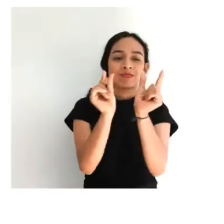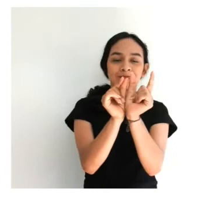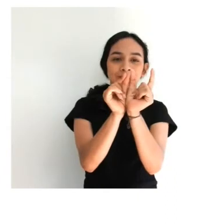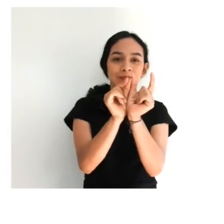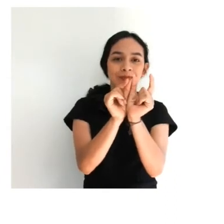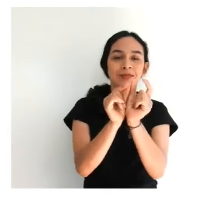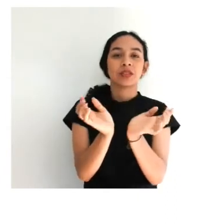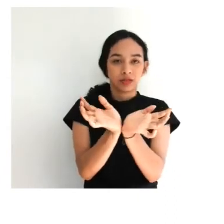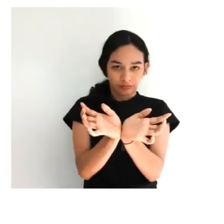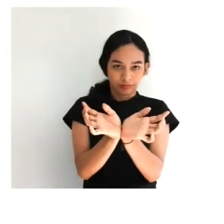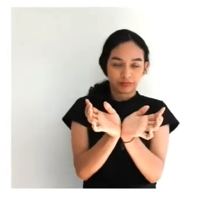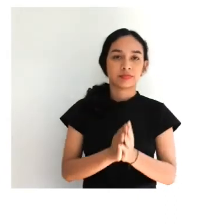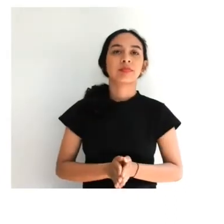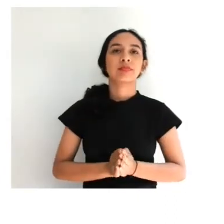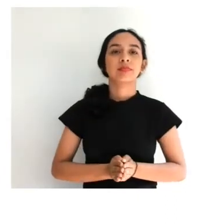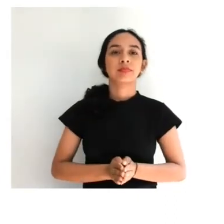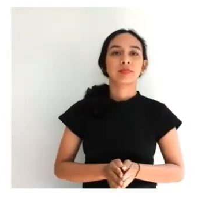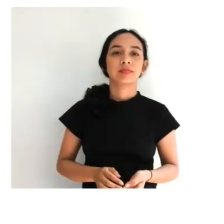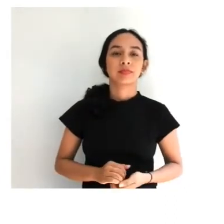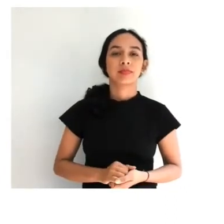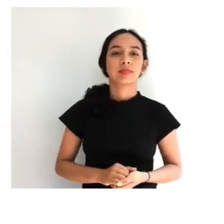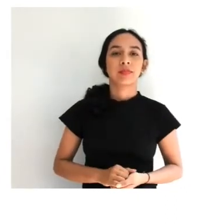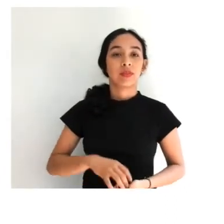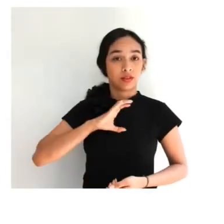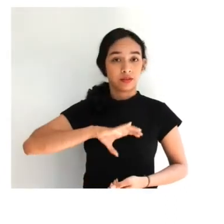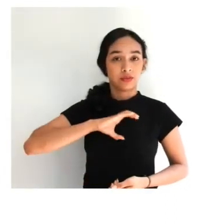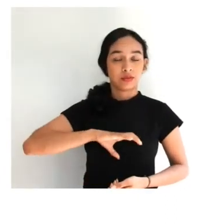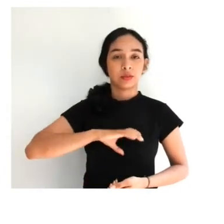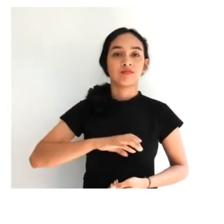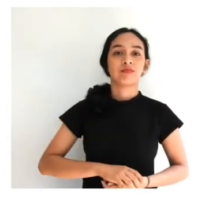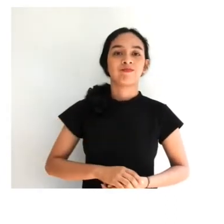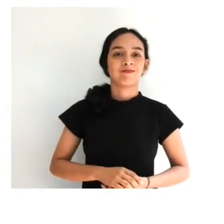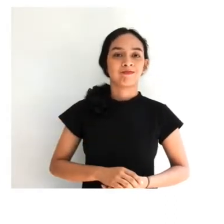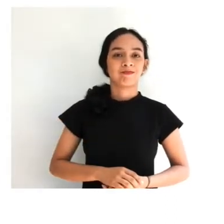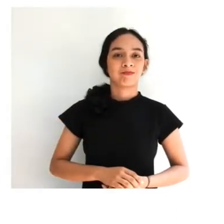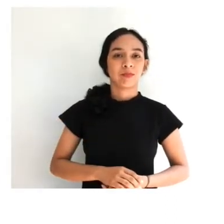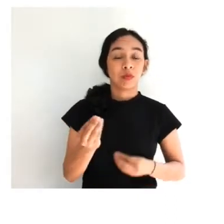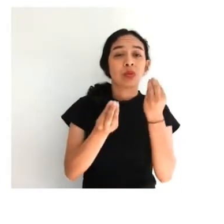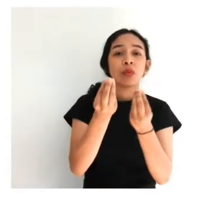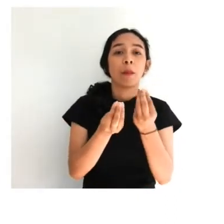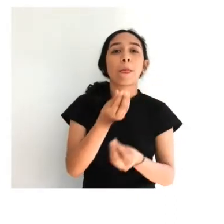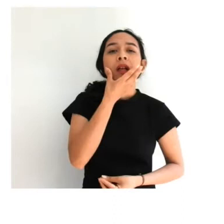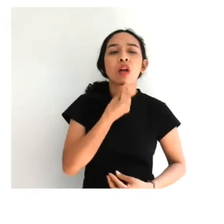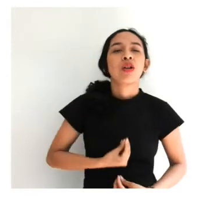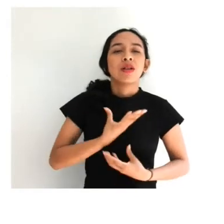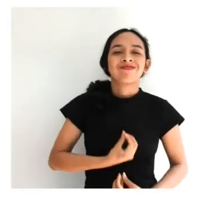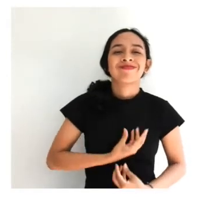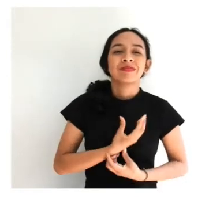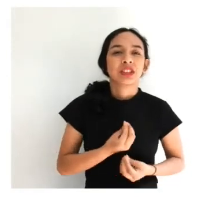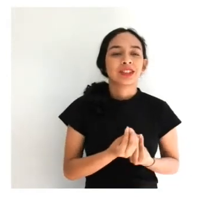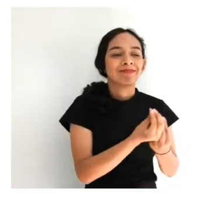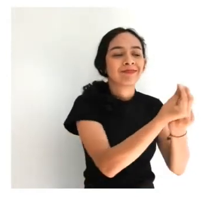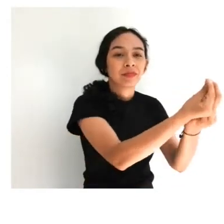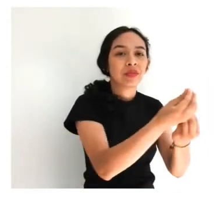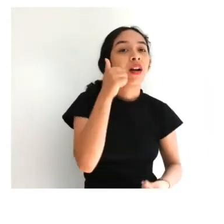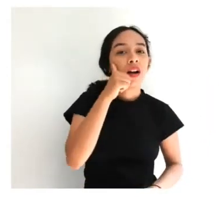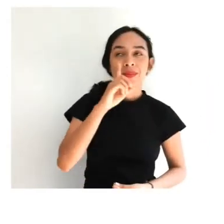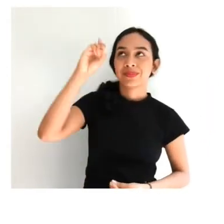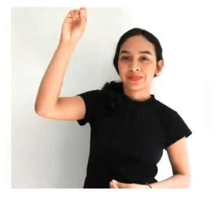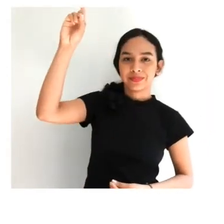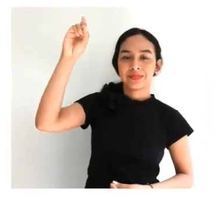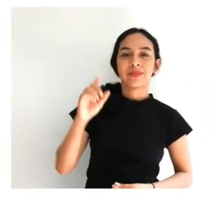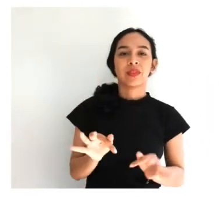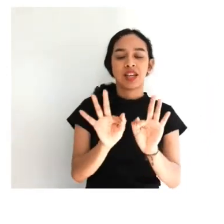de caso. Ninfai poeta dat. Bem, essa frase em português é